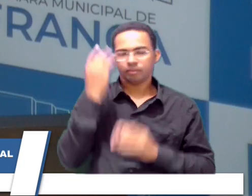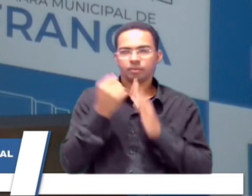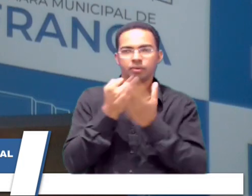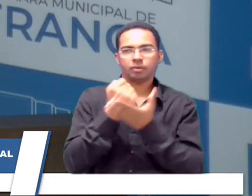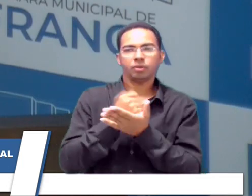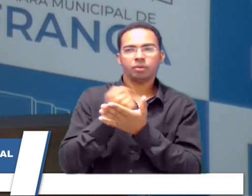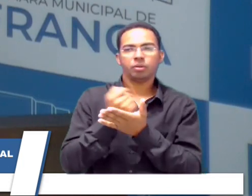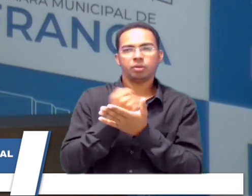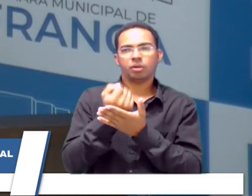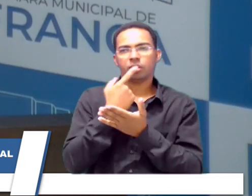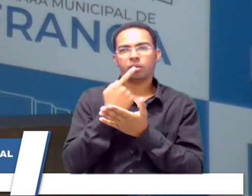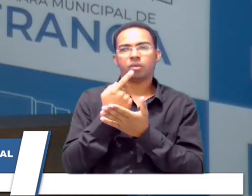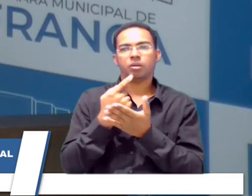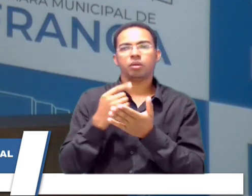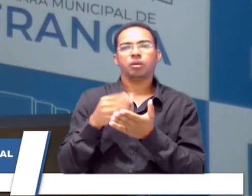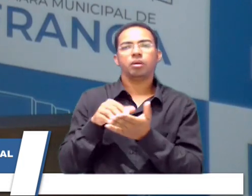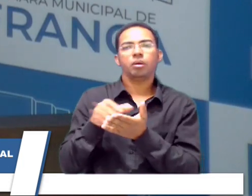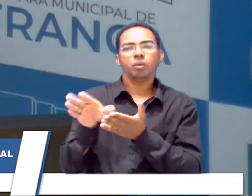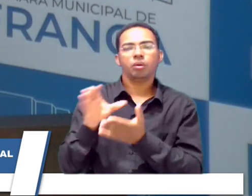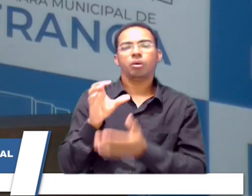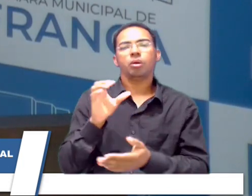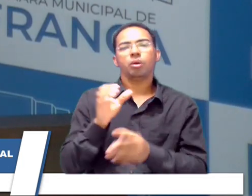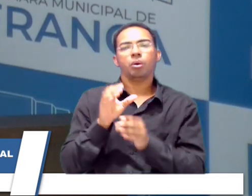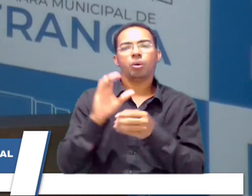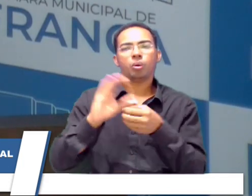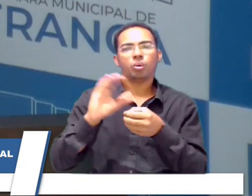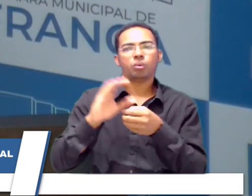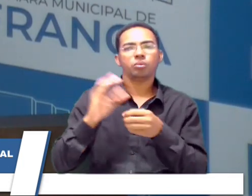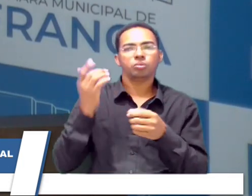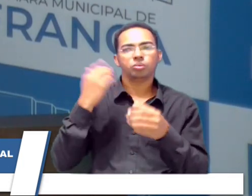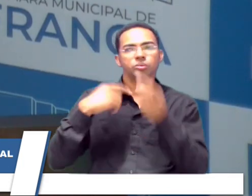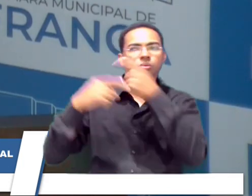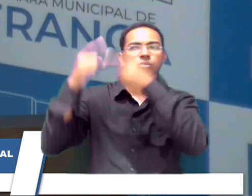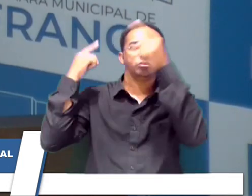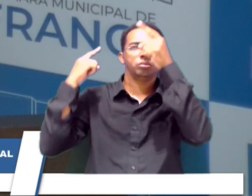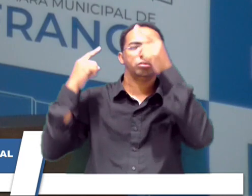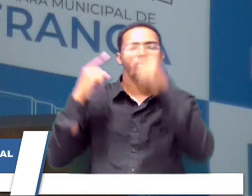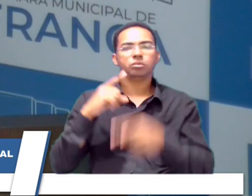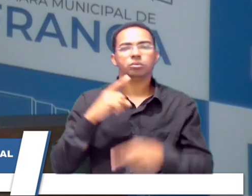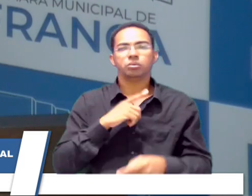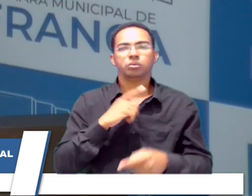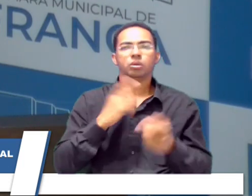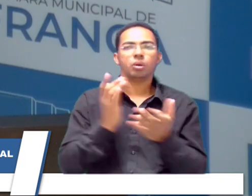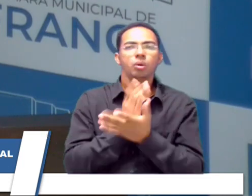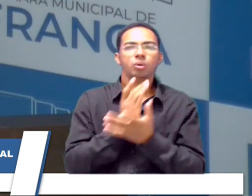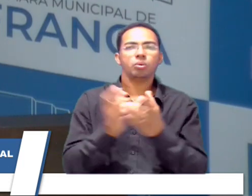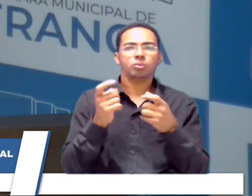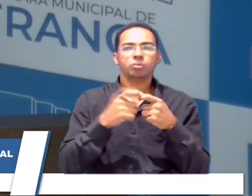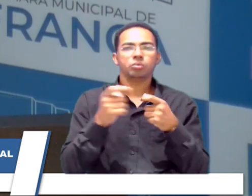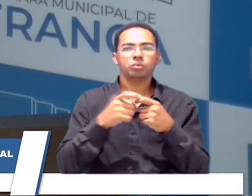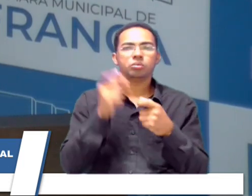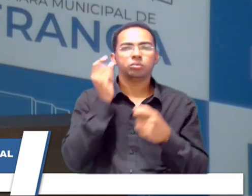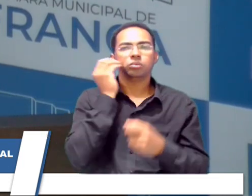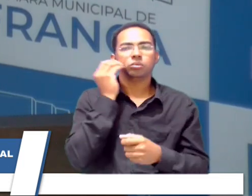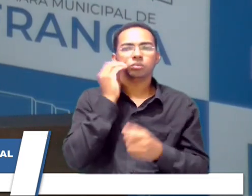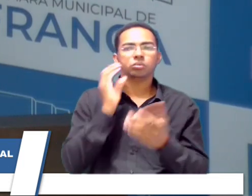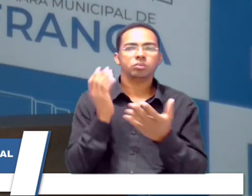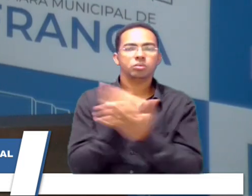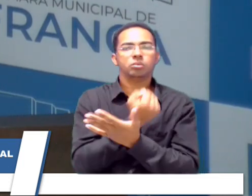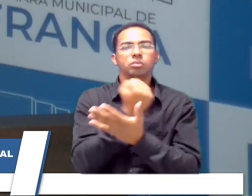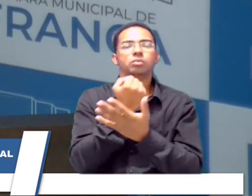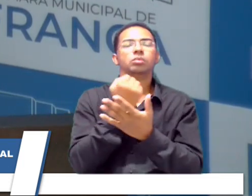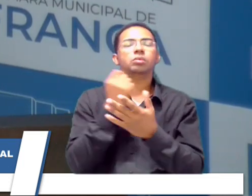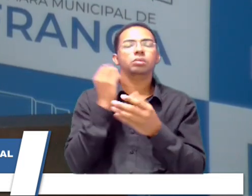sendo caçados pelo conselho, nós superamos. Nós tivemos médicos que tentaram caçar e nós